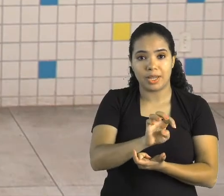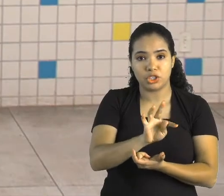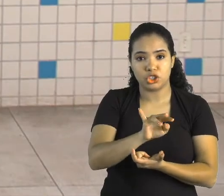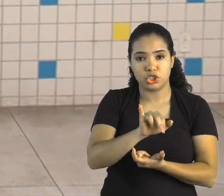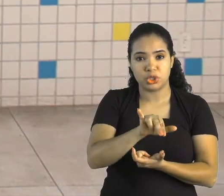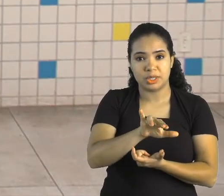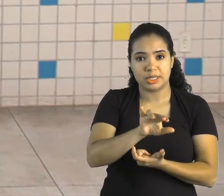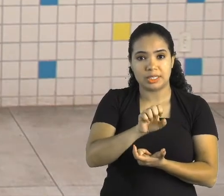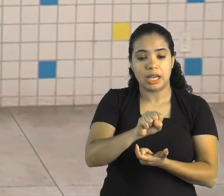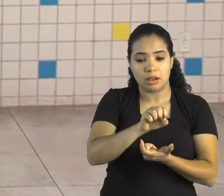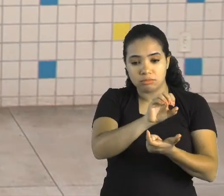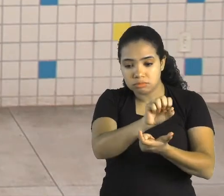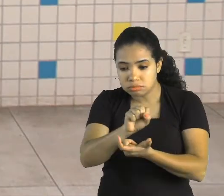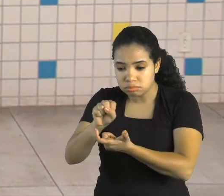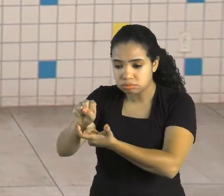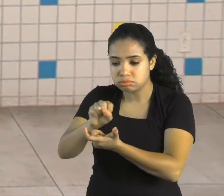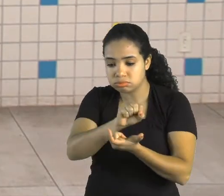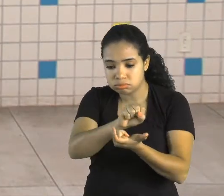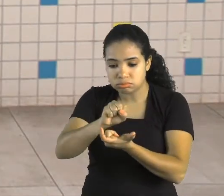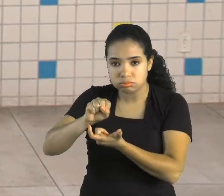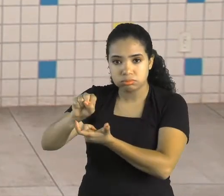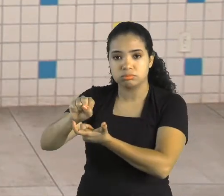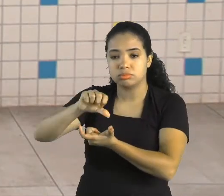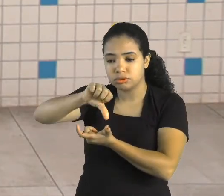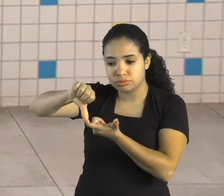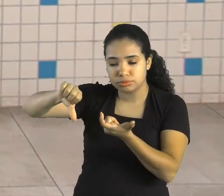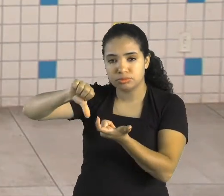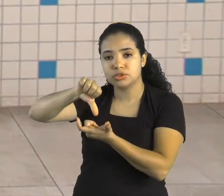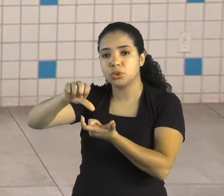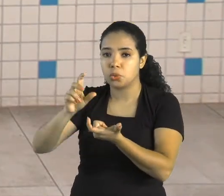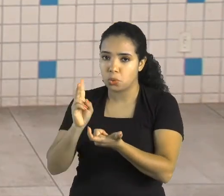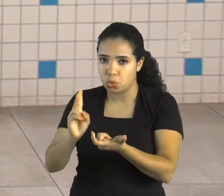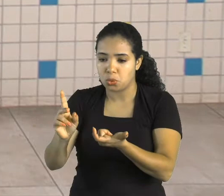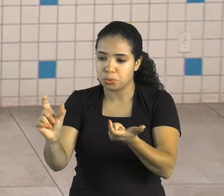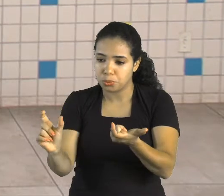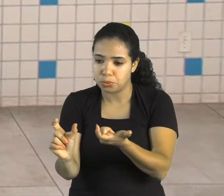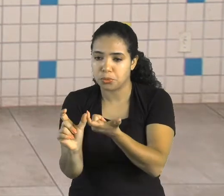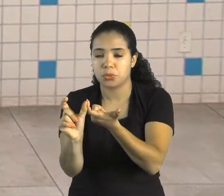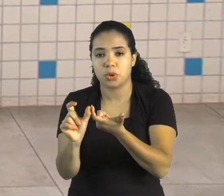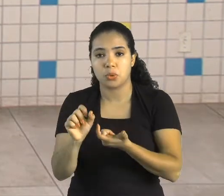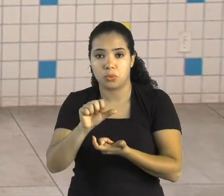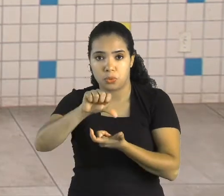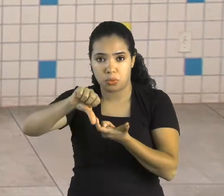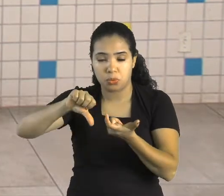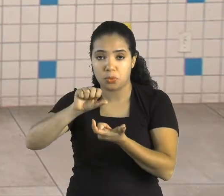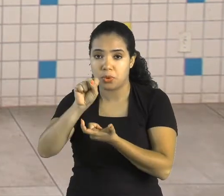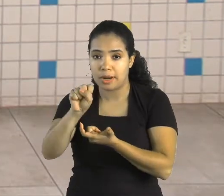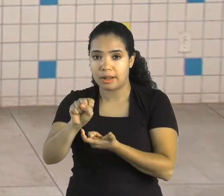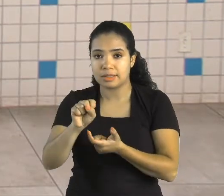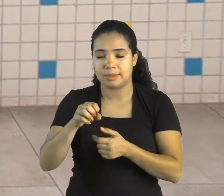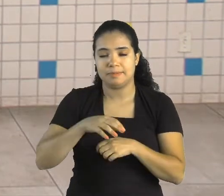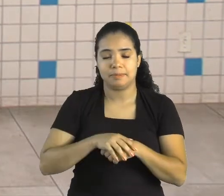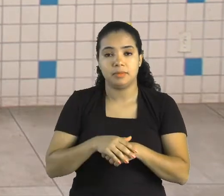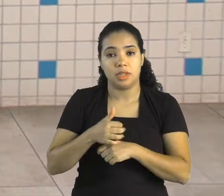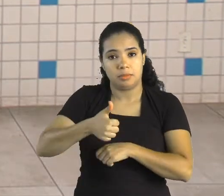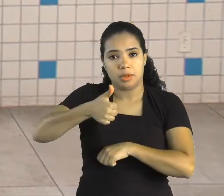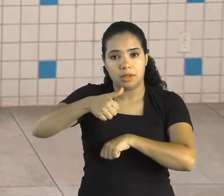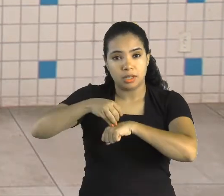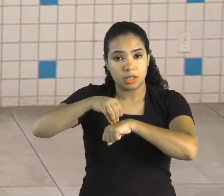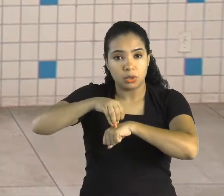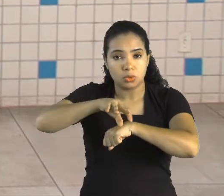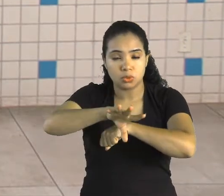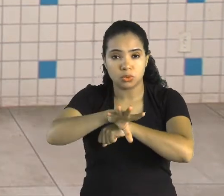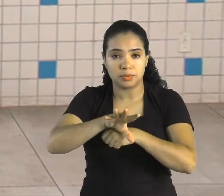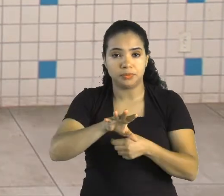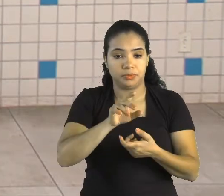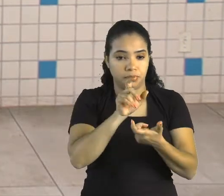de palavras que eu utilizo o S, som de Z. Fácil, né? Primeira dica, quando ela já deriva de uma